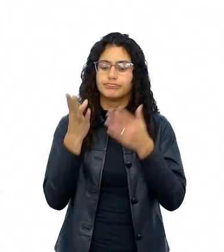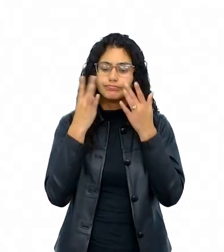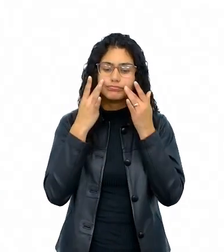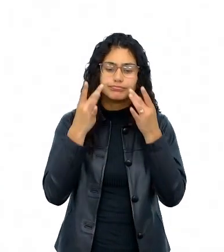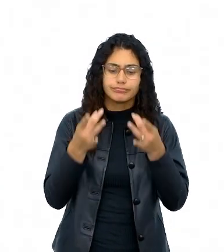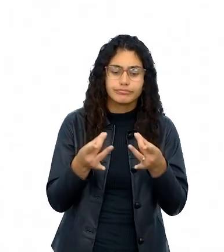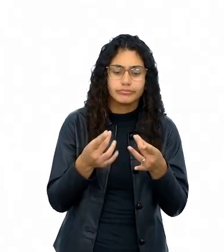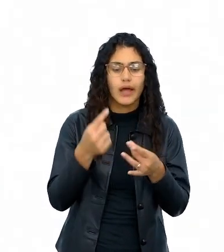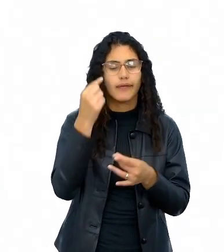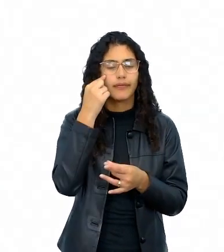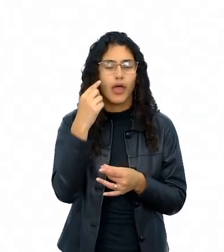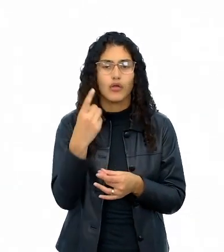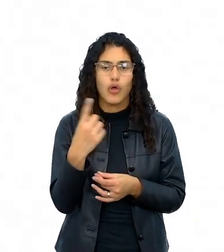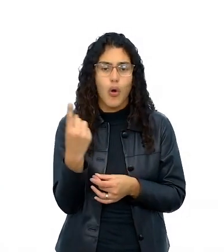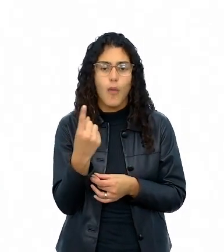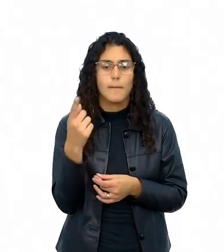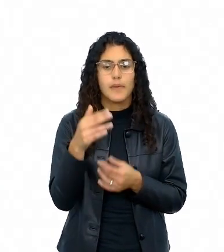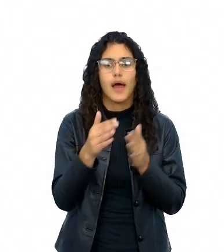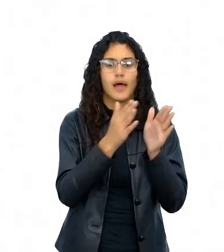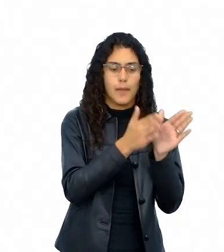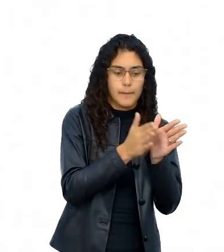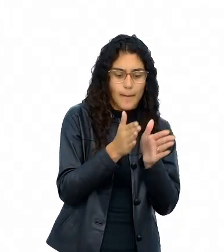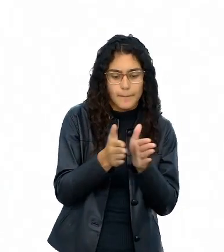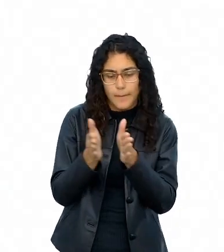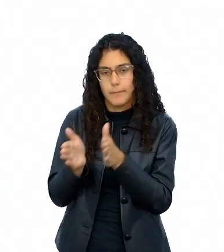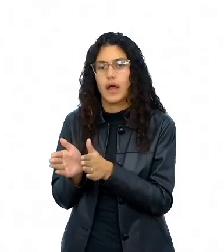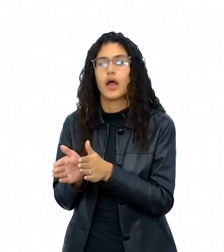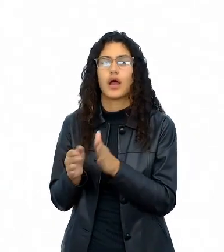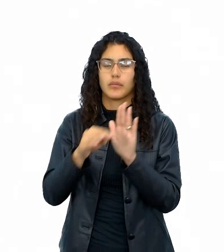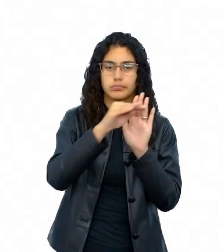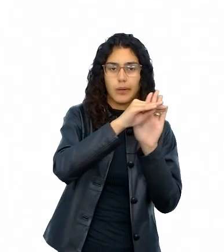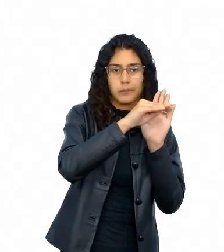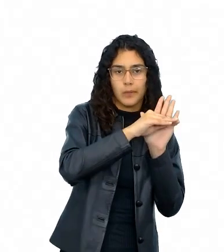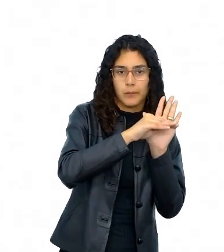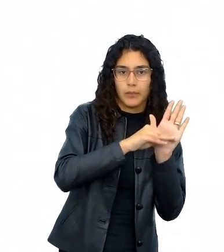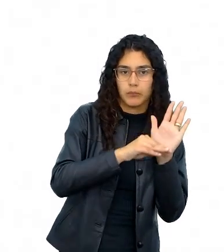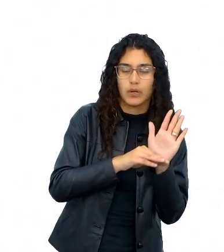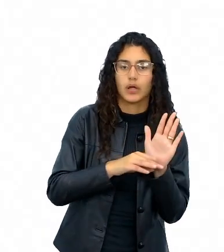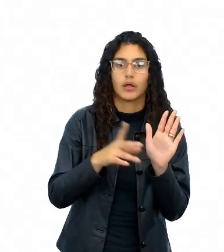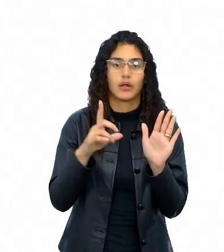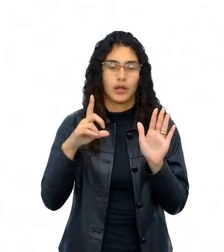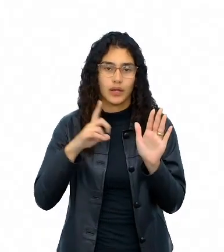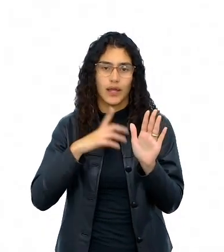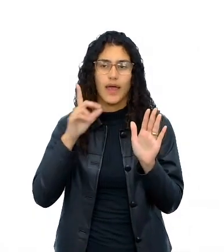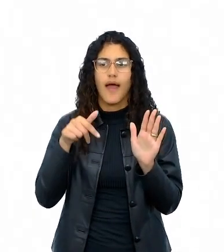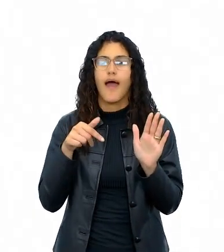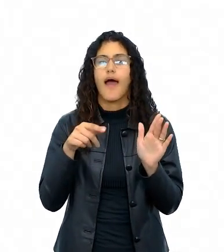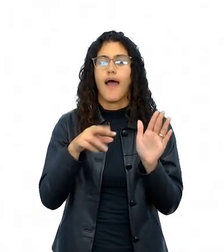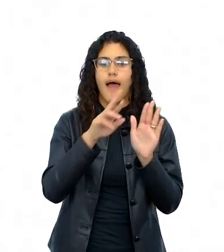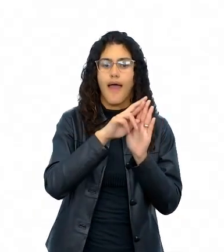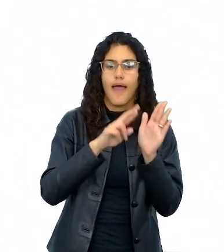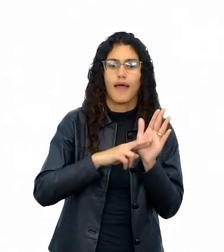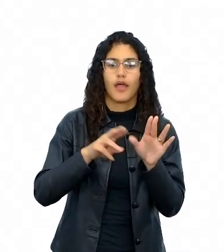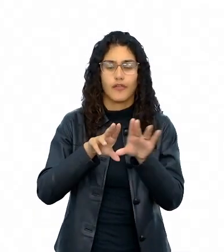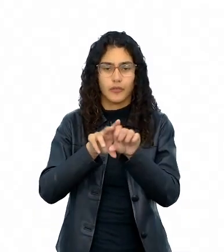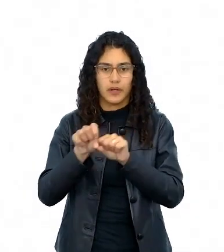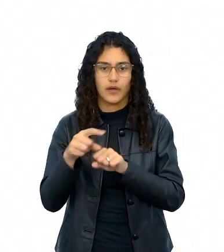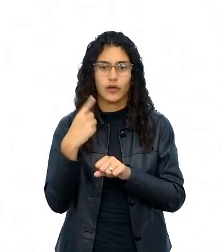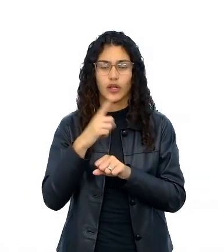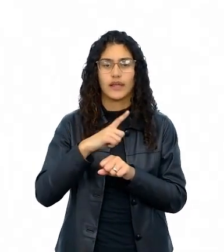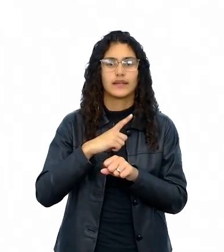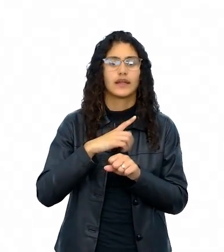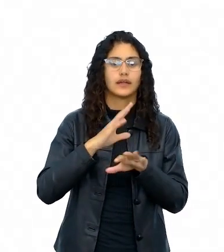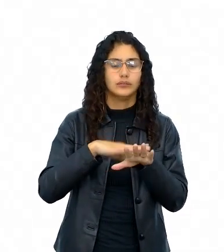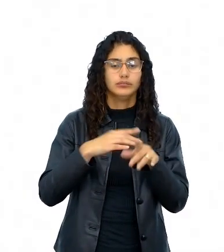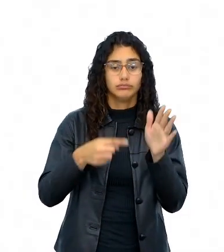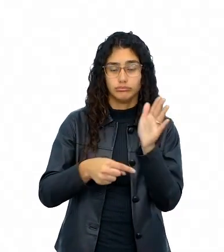né? Aquela ideia da sequência, né? A ideia de lei de formação quando a gente tem uma